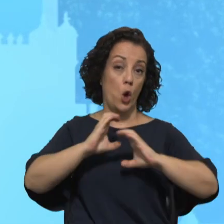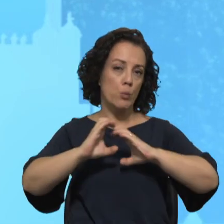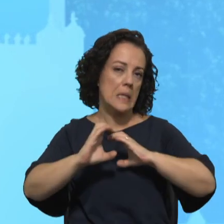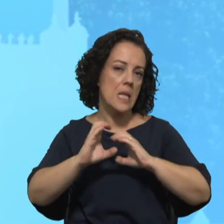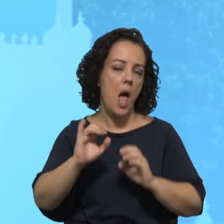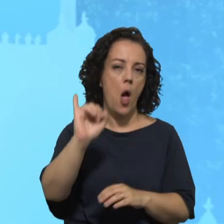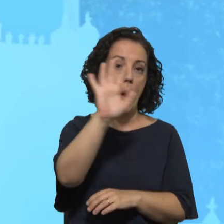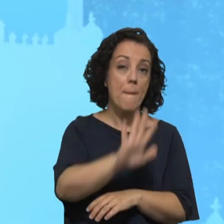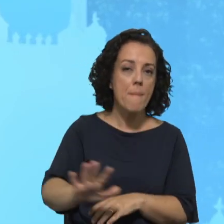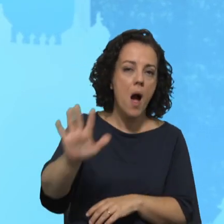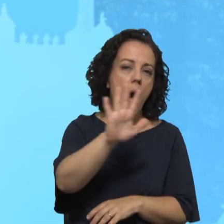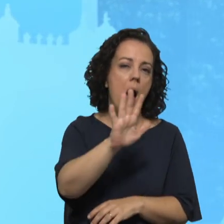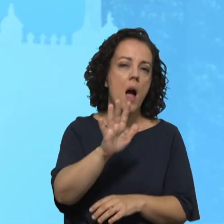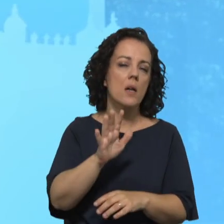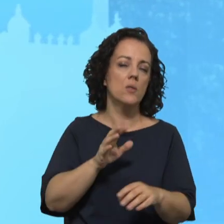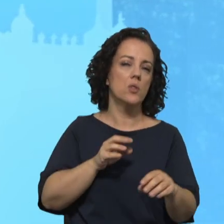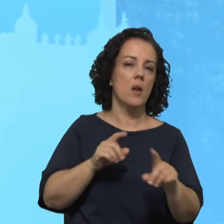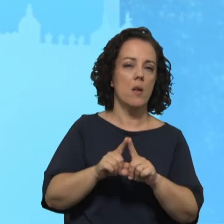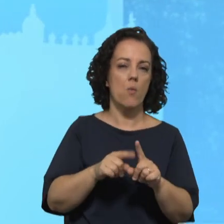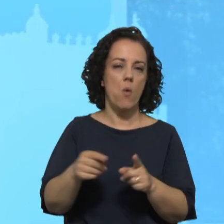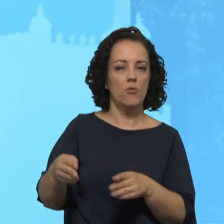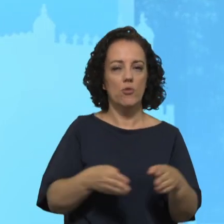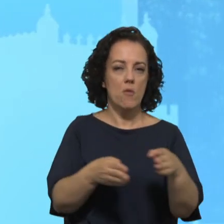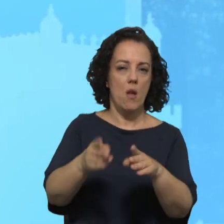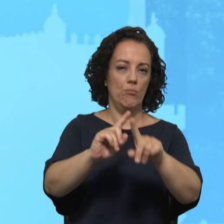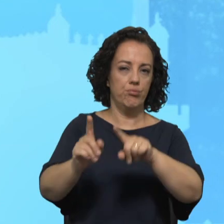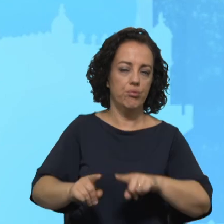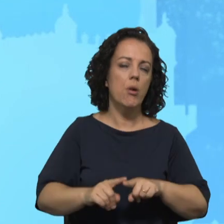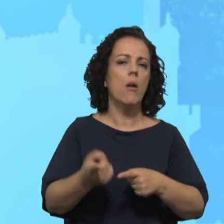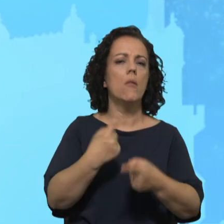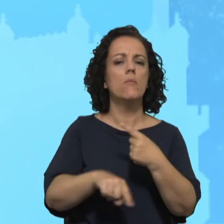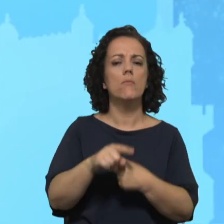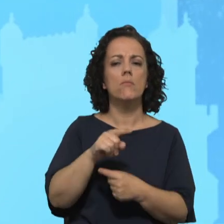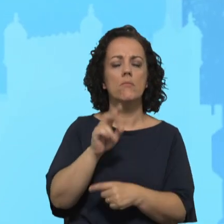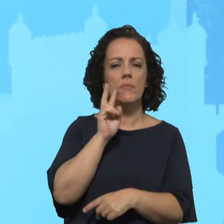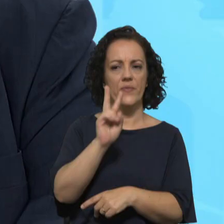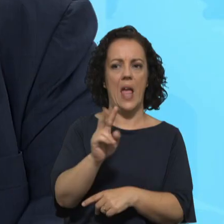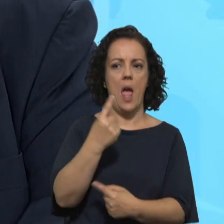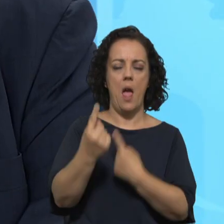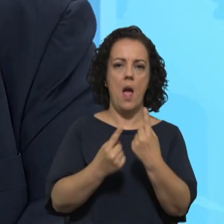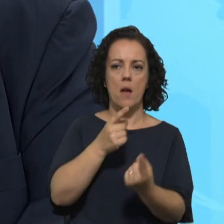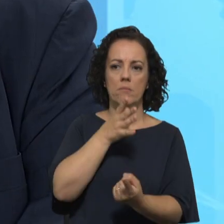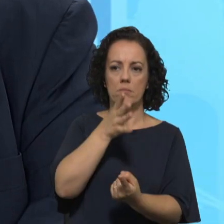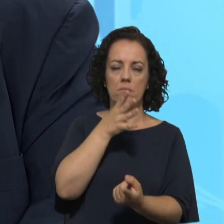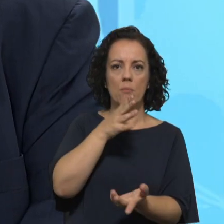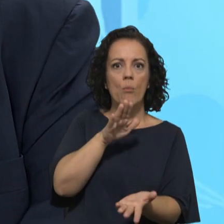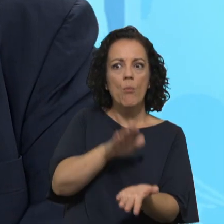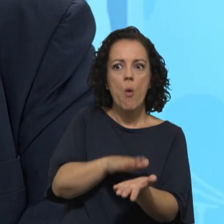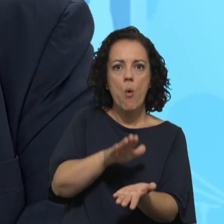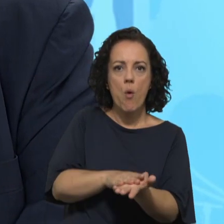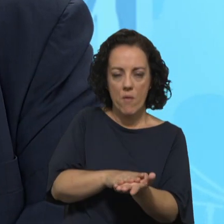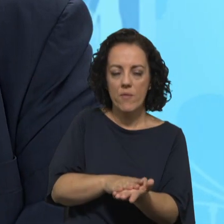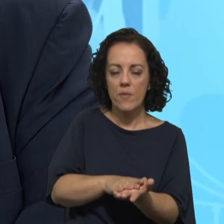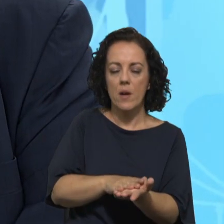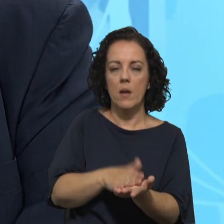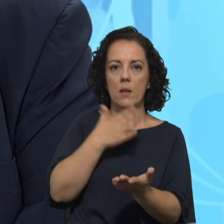é? É sempre possível perceber quando o testemunho é autêntico e é genuíno. Interpela-nos sempre aquela palavra de São Francisco